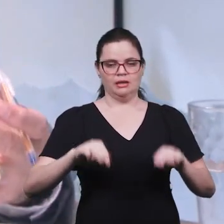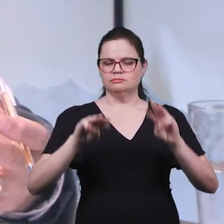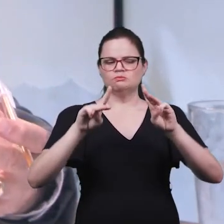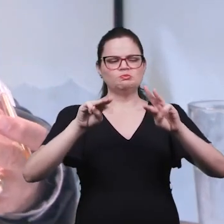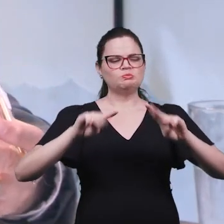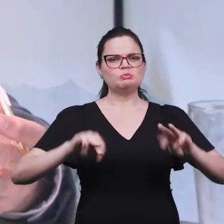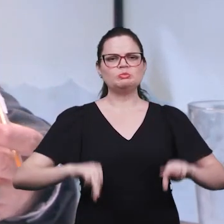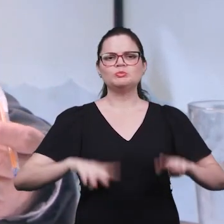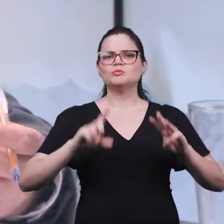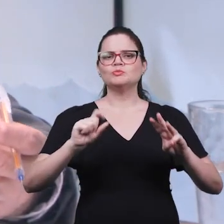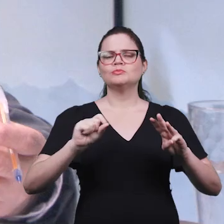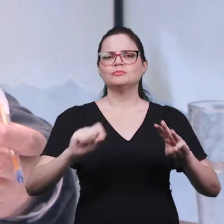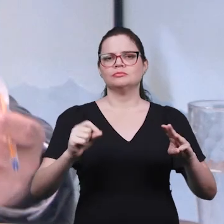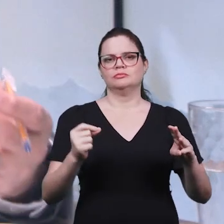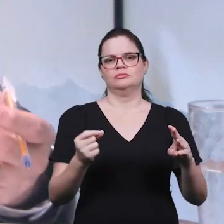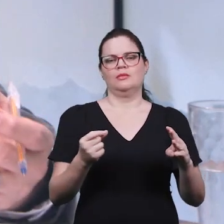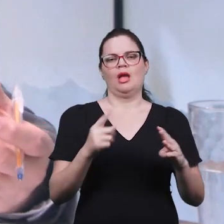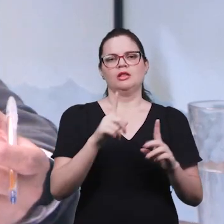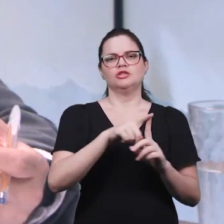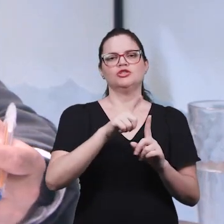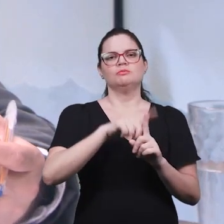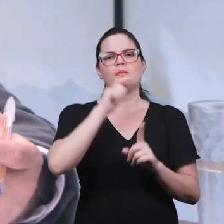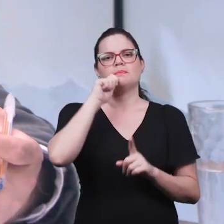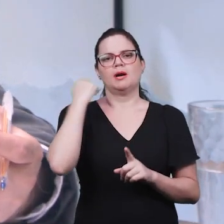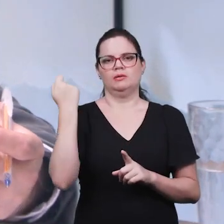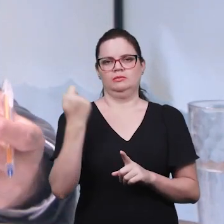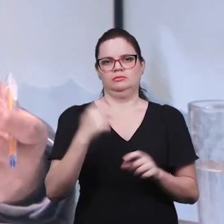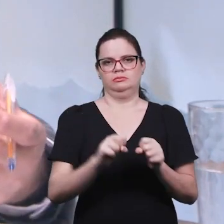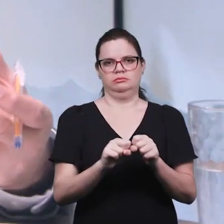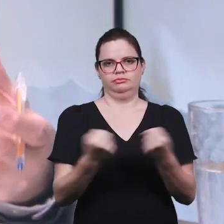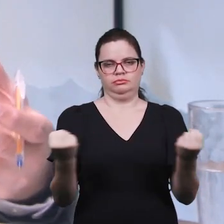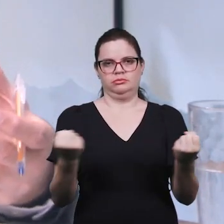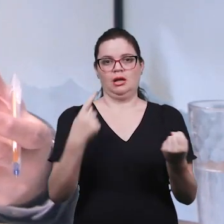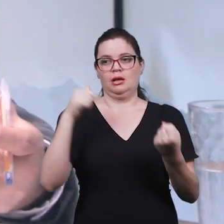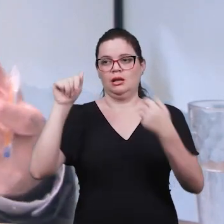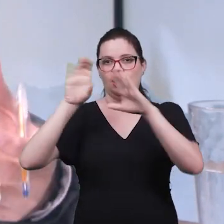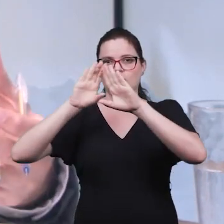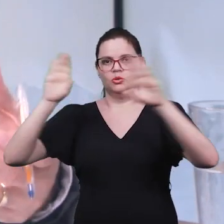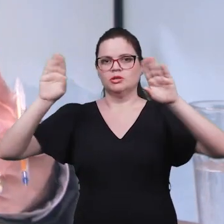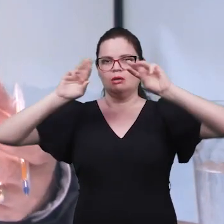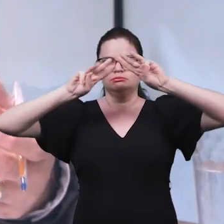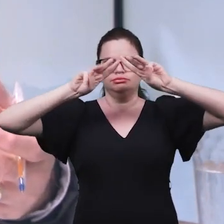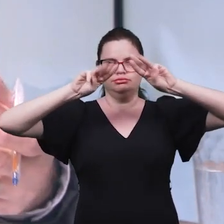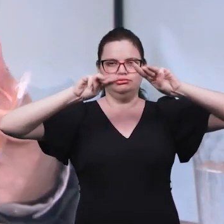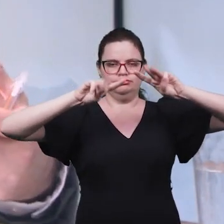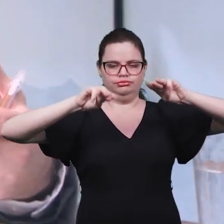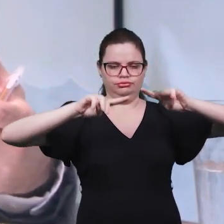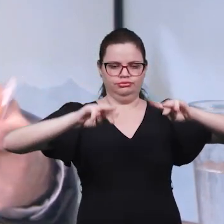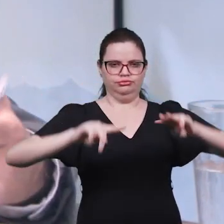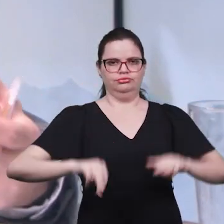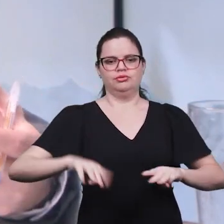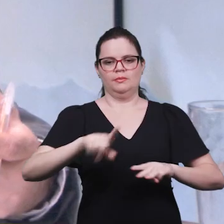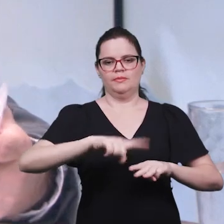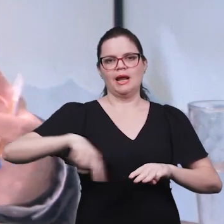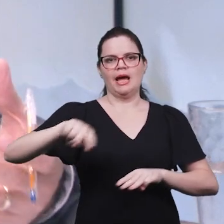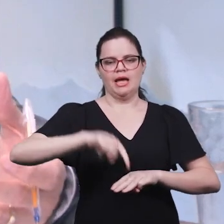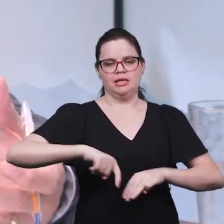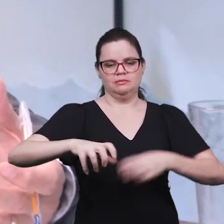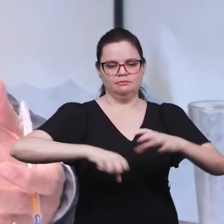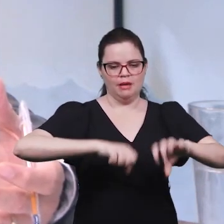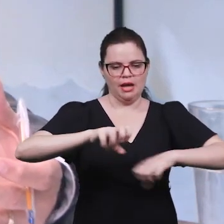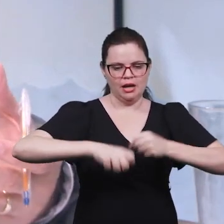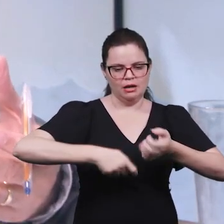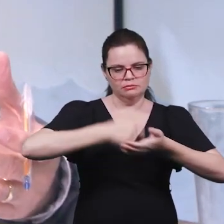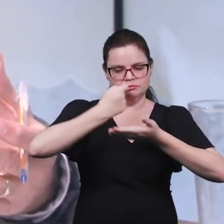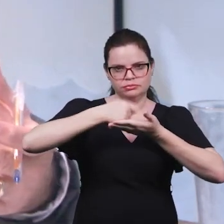maná era uma espécie de um pão que caía do céu, que Deus mandou para que o povo de Israel se alimentasse